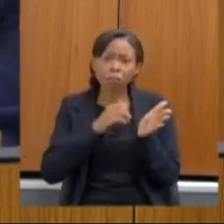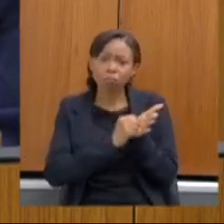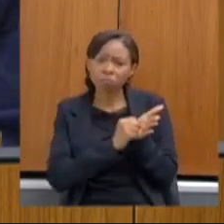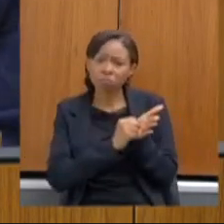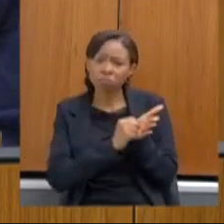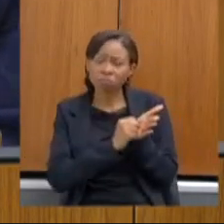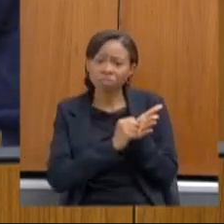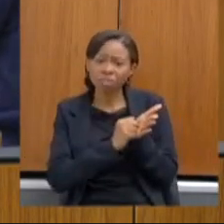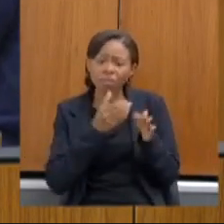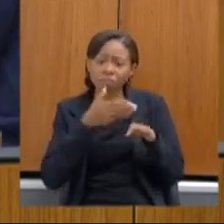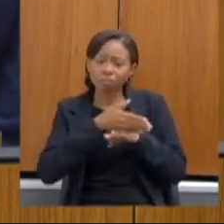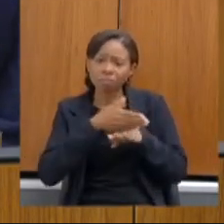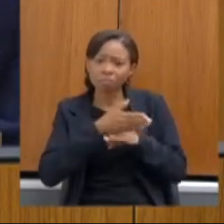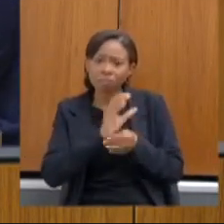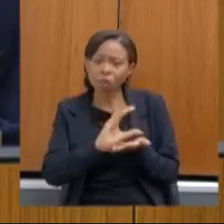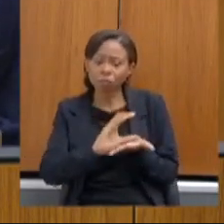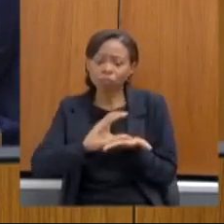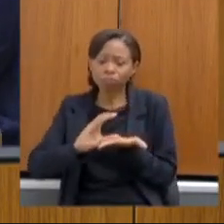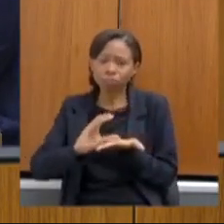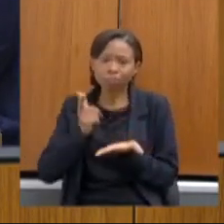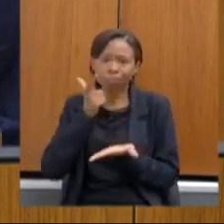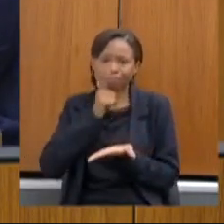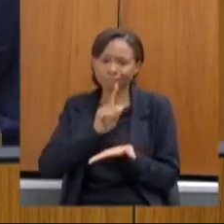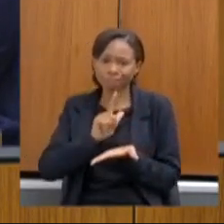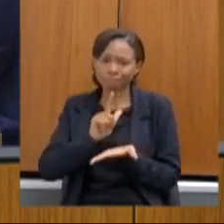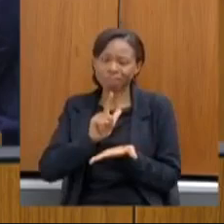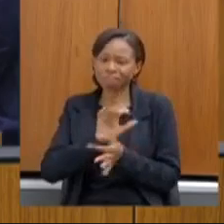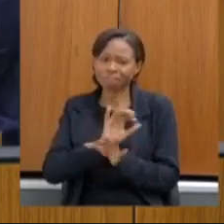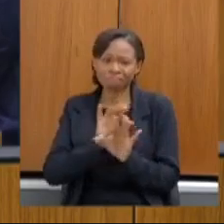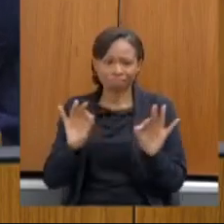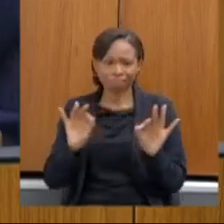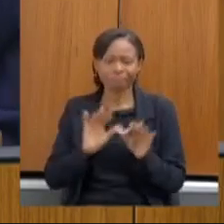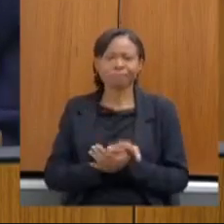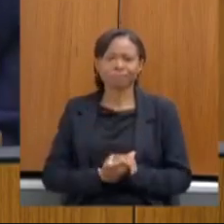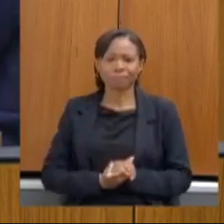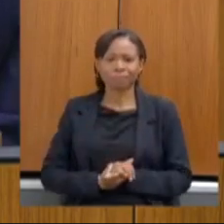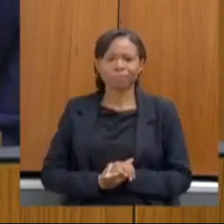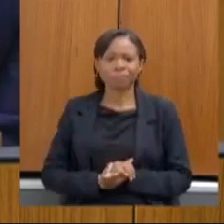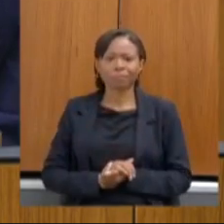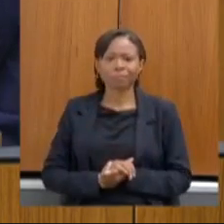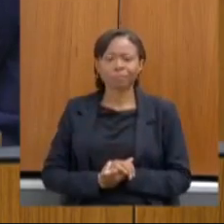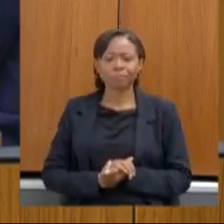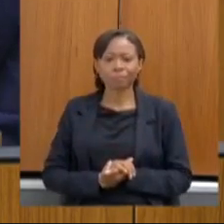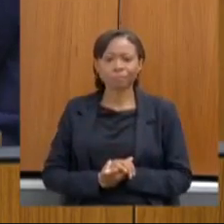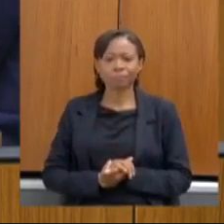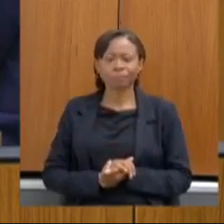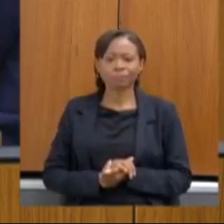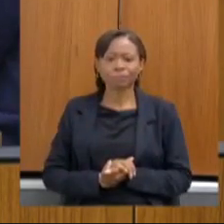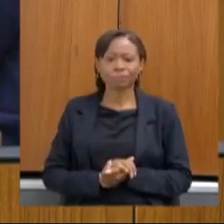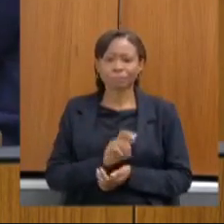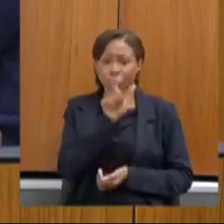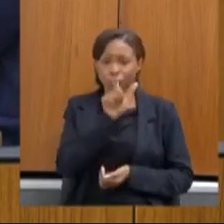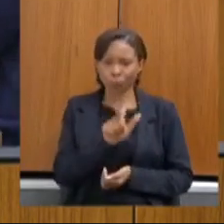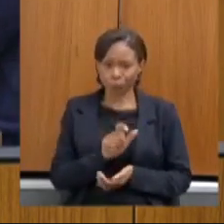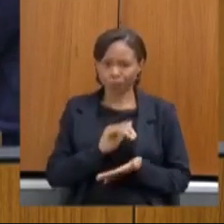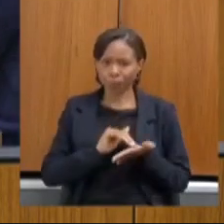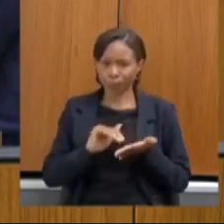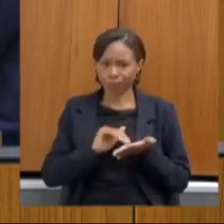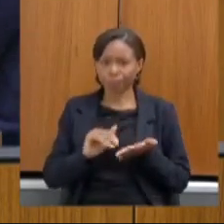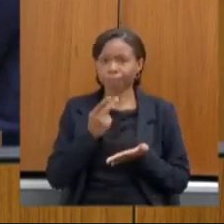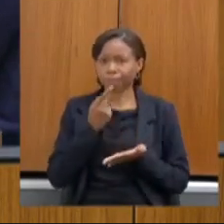então isso jeito o fantástico e uma coisa que o que o secretário também disse Fernando passado